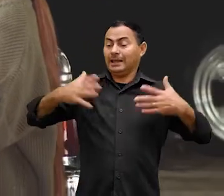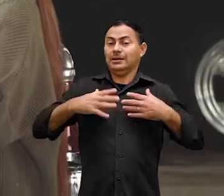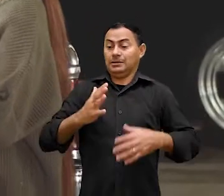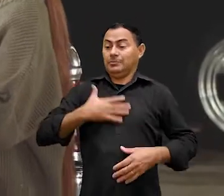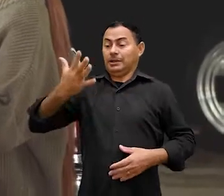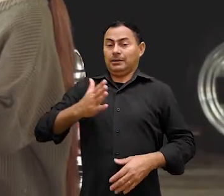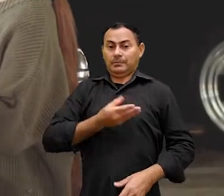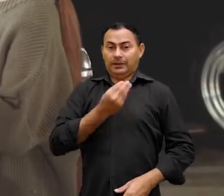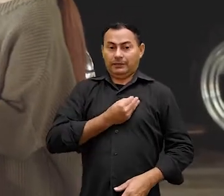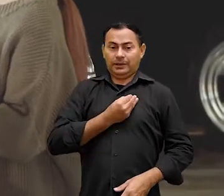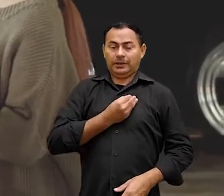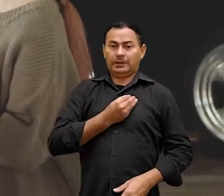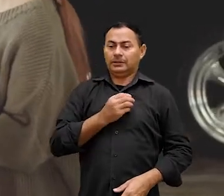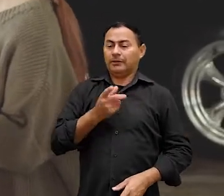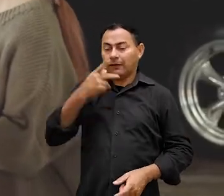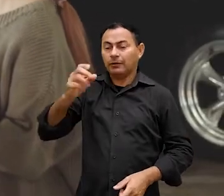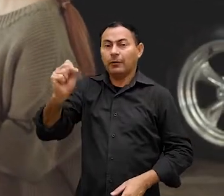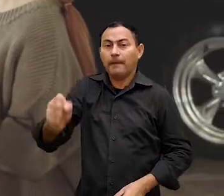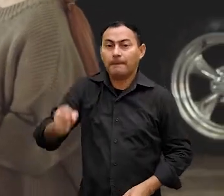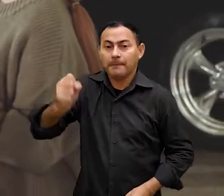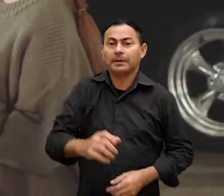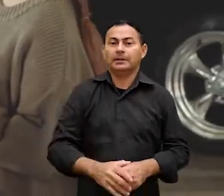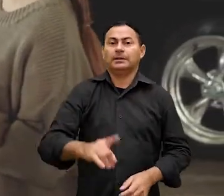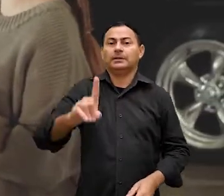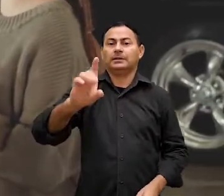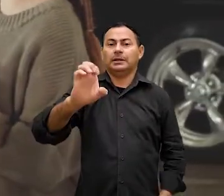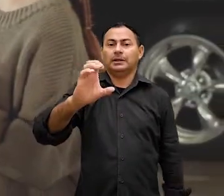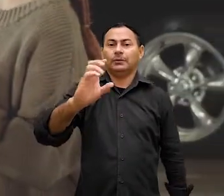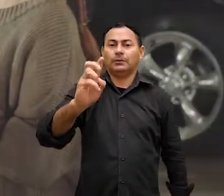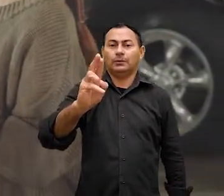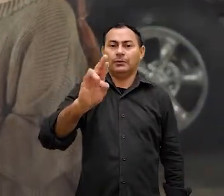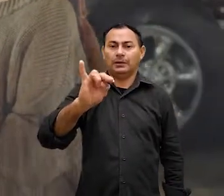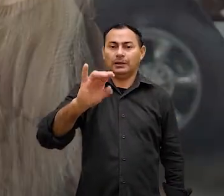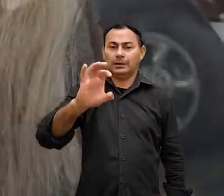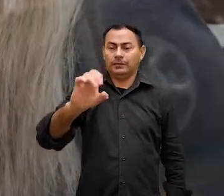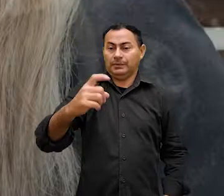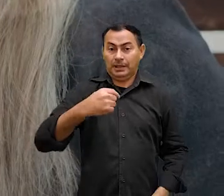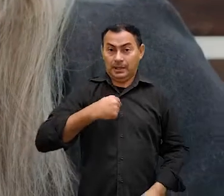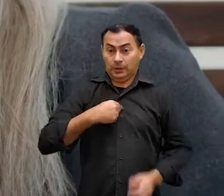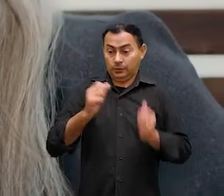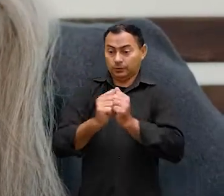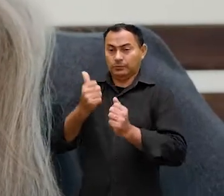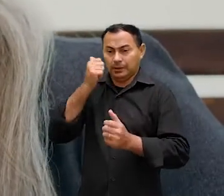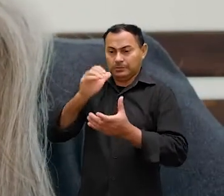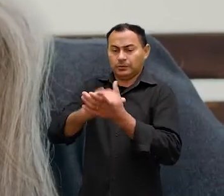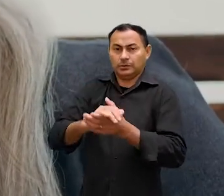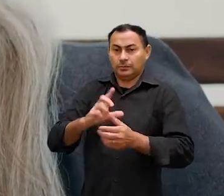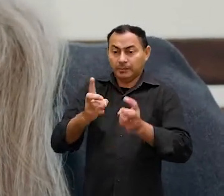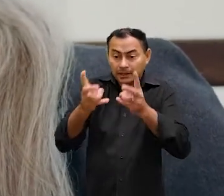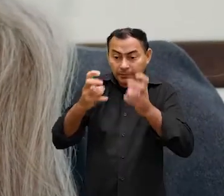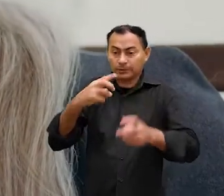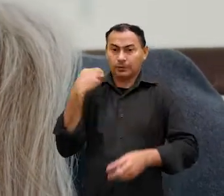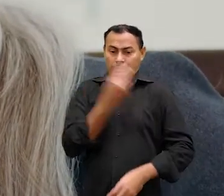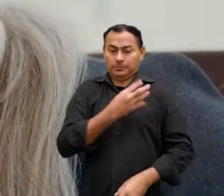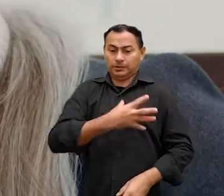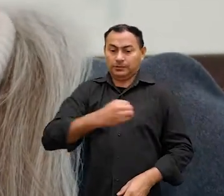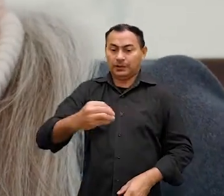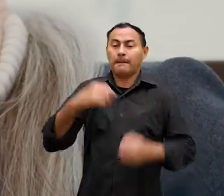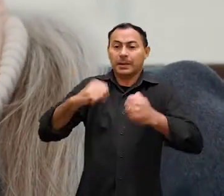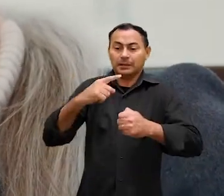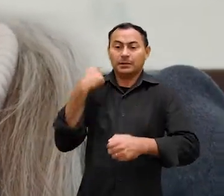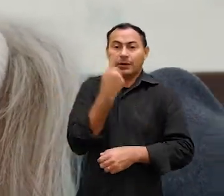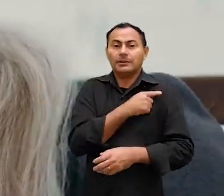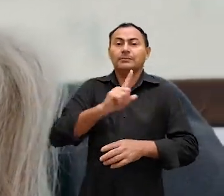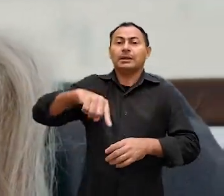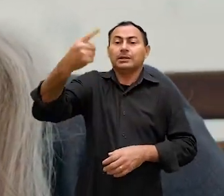surpresas da minha vida, diz o pastor Dick Woodward. Uma experiência maravilhosa. Minha esposa e eu estamos percebendo que nossos filhos precisam de nós,